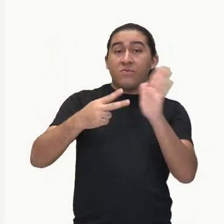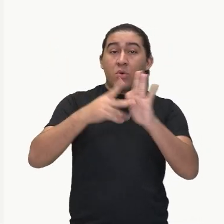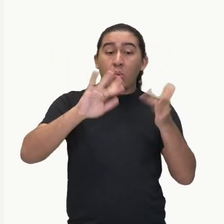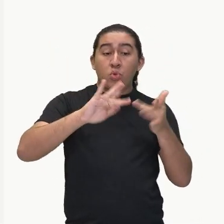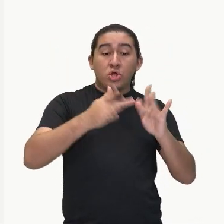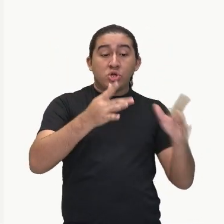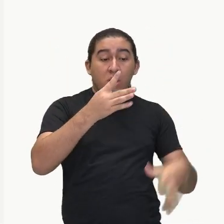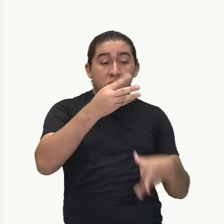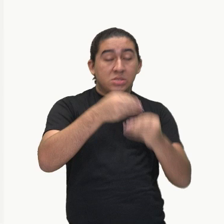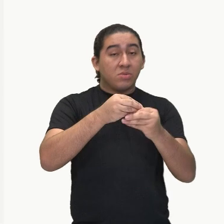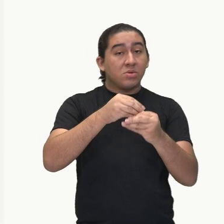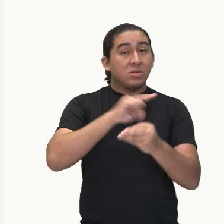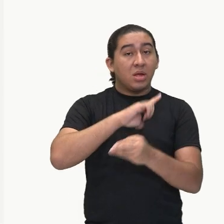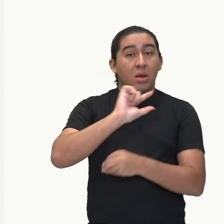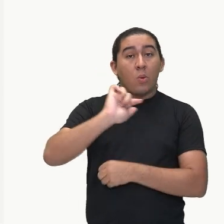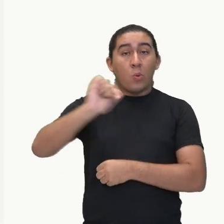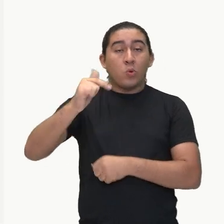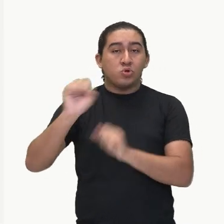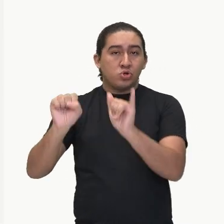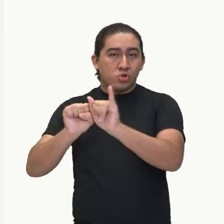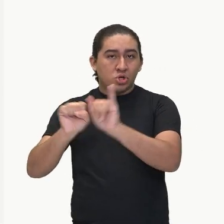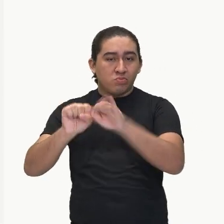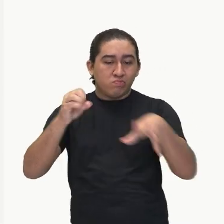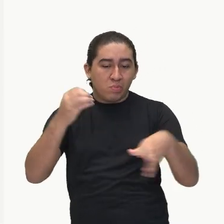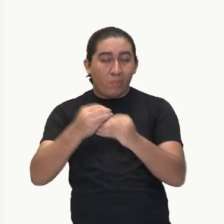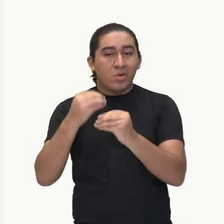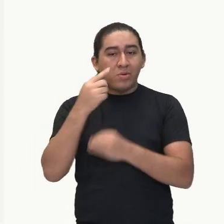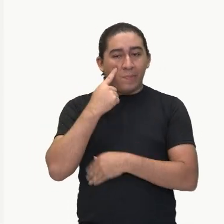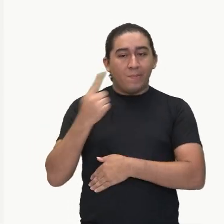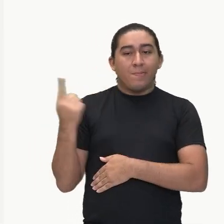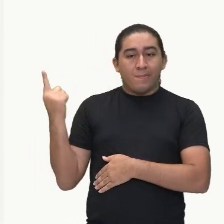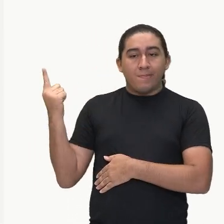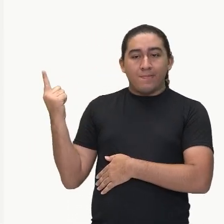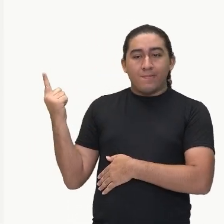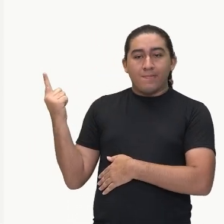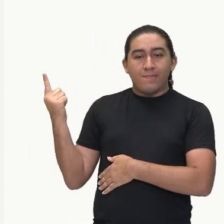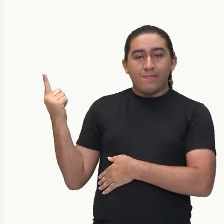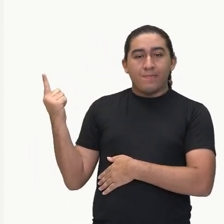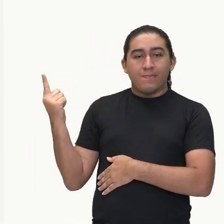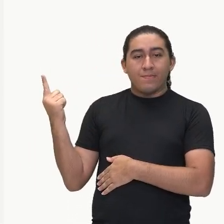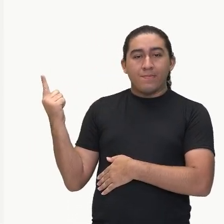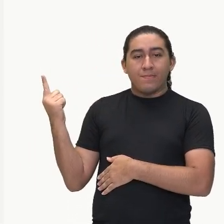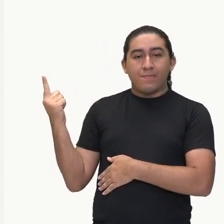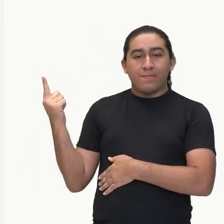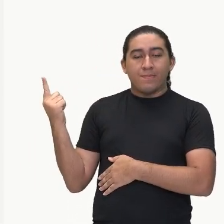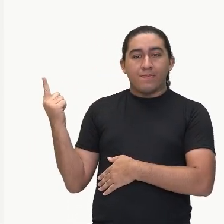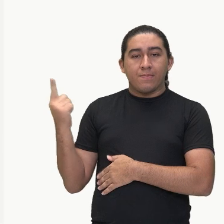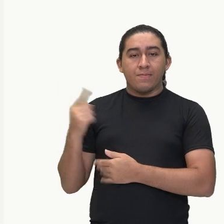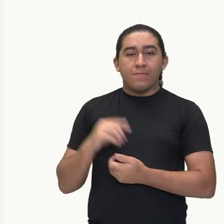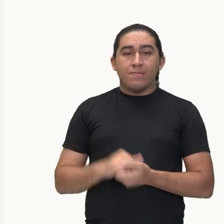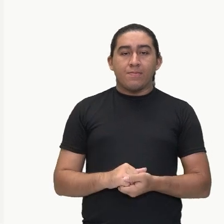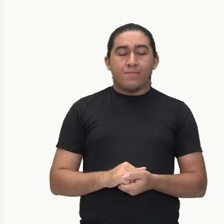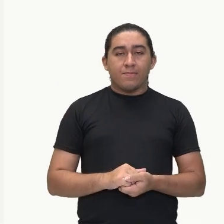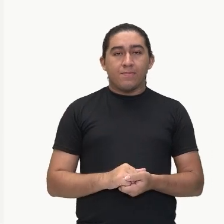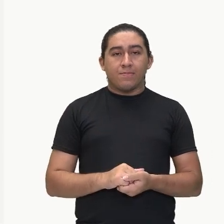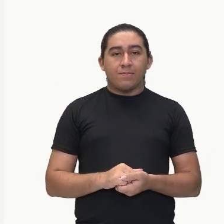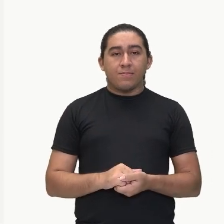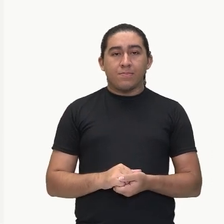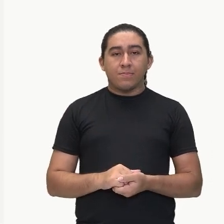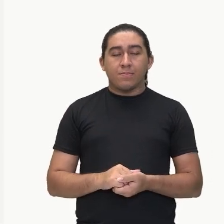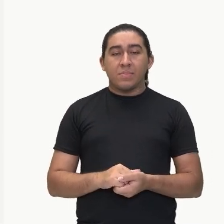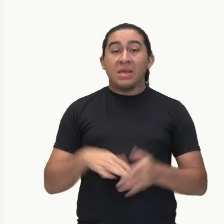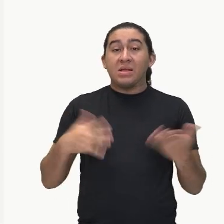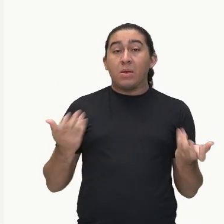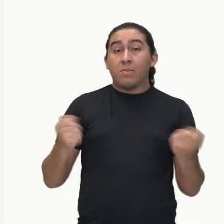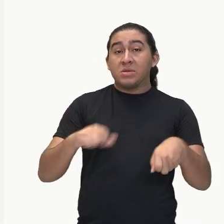eu adicionei mais um sujeito aí, né? Olha aí, o sujeito, o trabalho e a confiança. Então, tem que ser